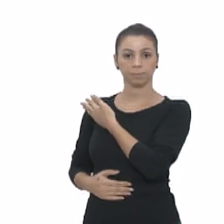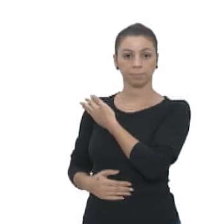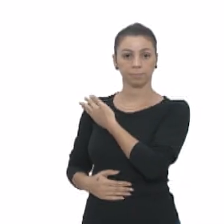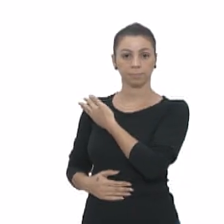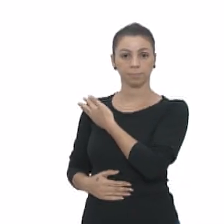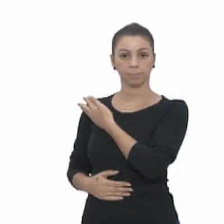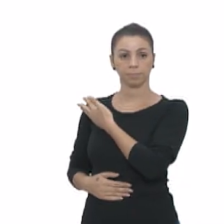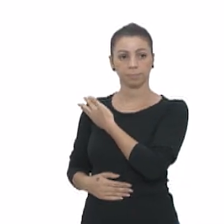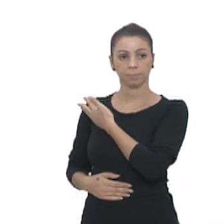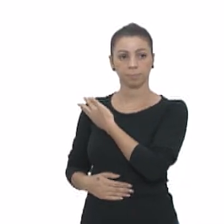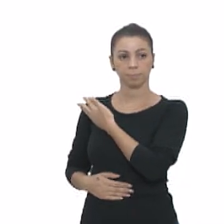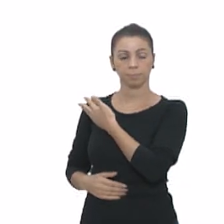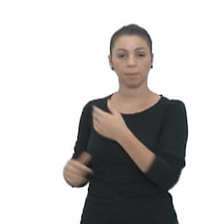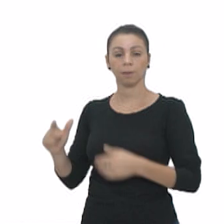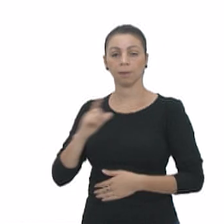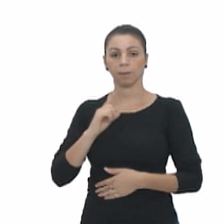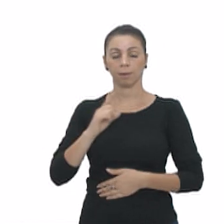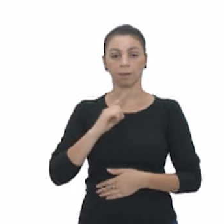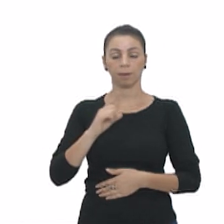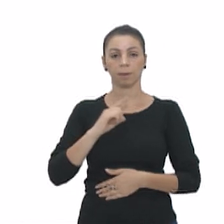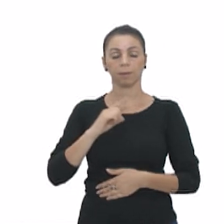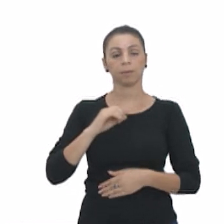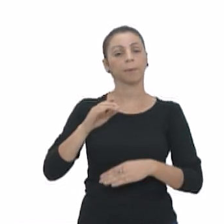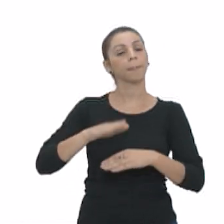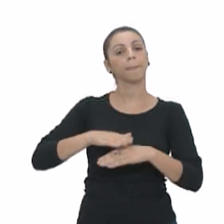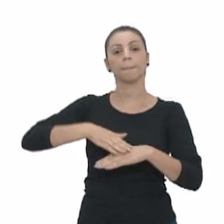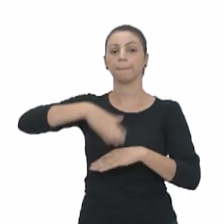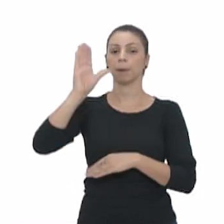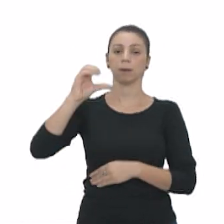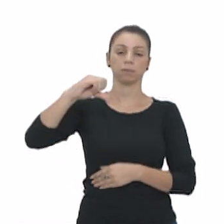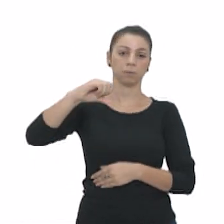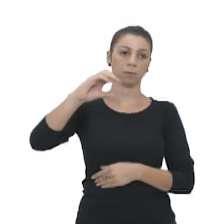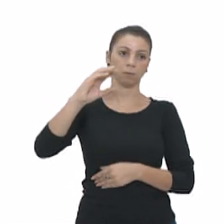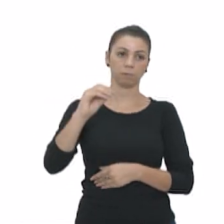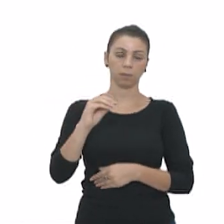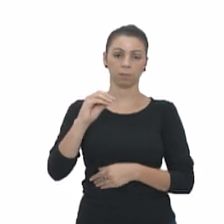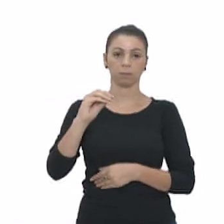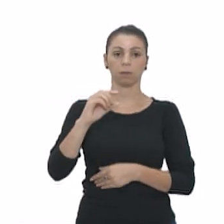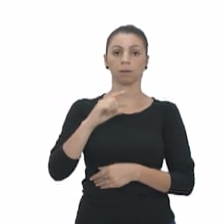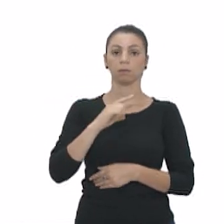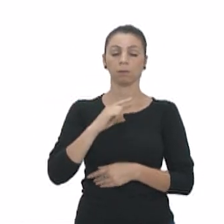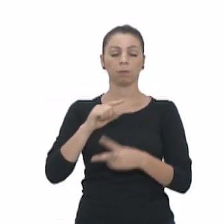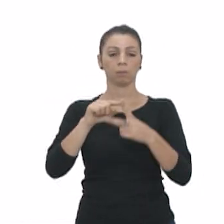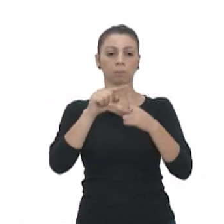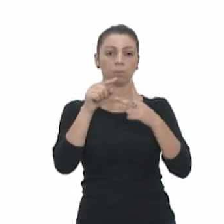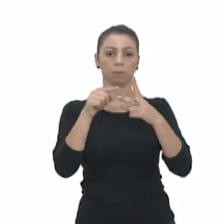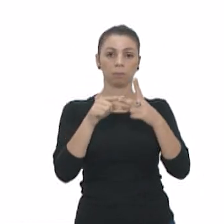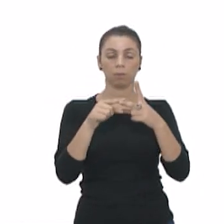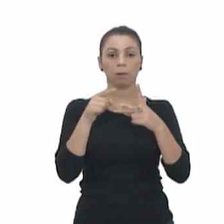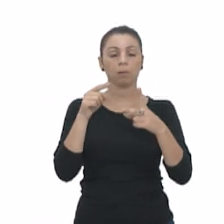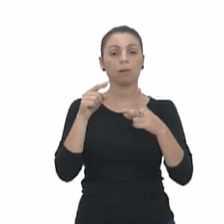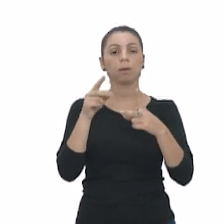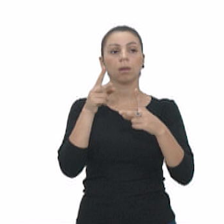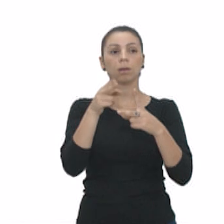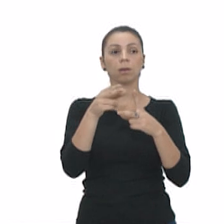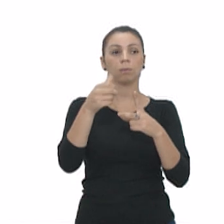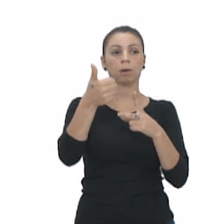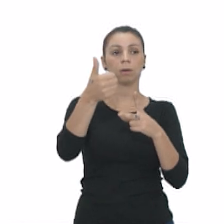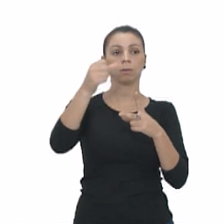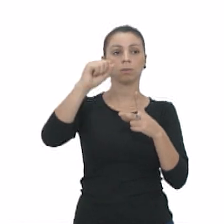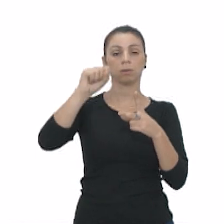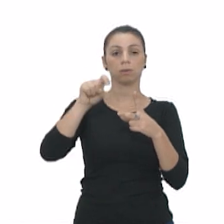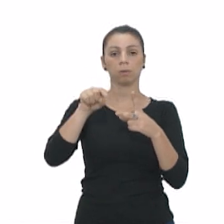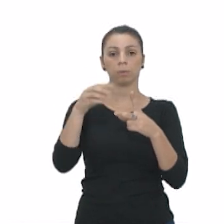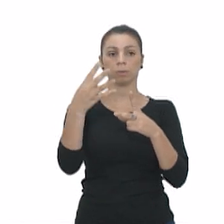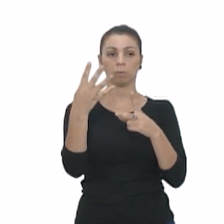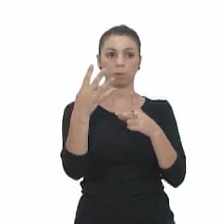obtusângulo. Eu tenho um ângulo maior que 90, eu tenho um ângulo que é igual a 19,4 graus, eu